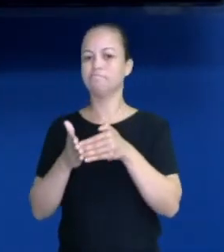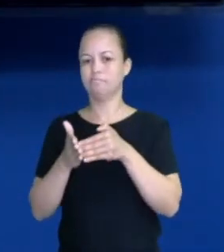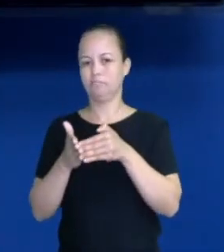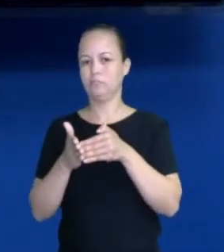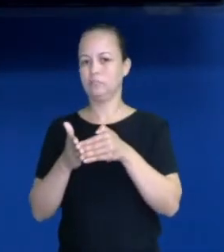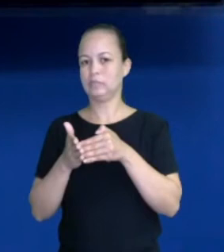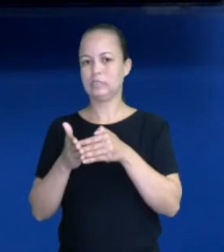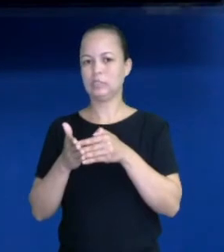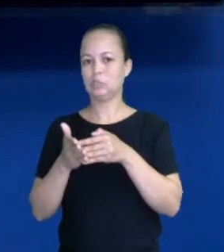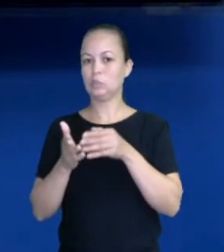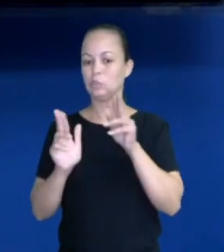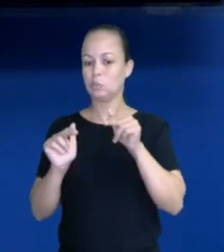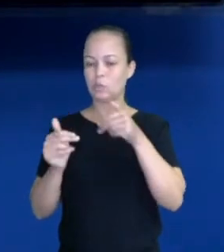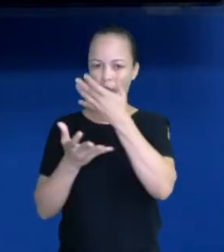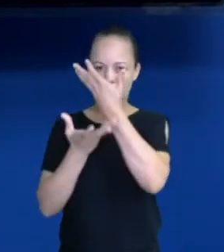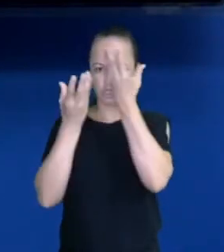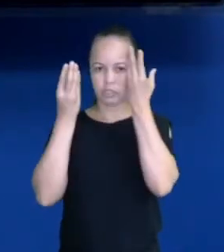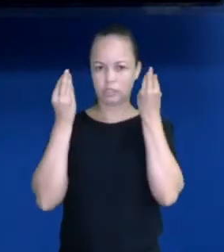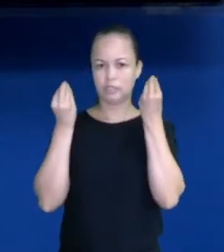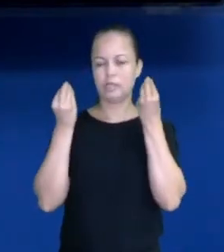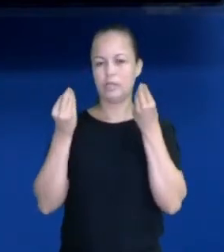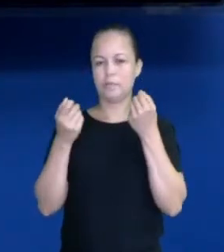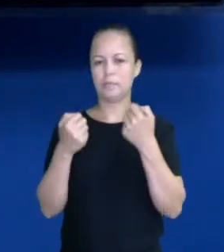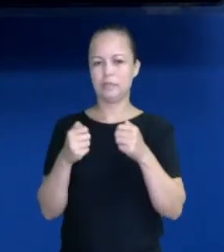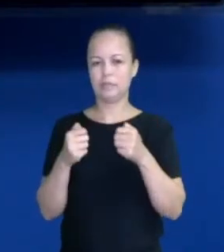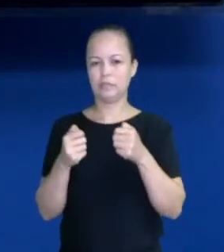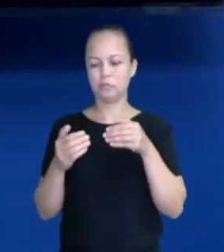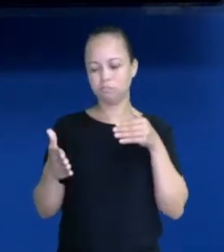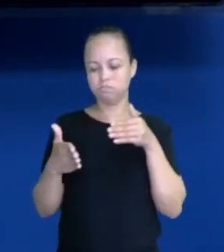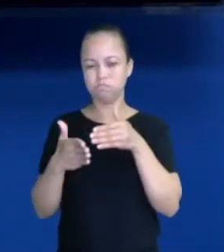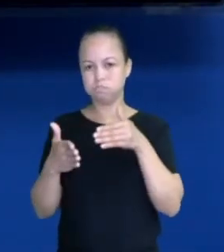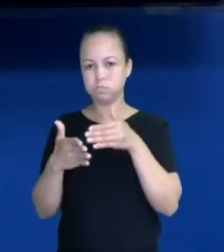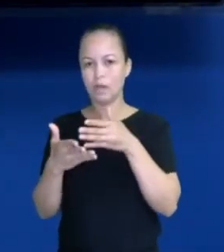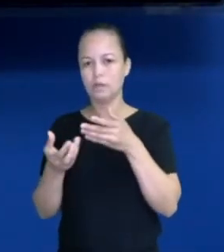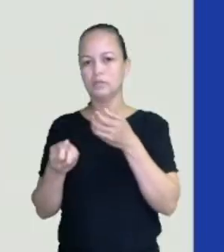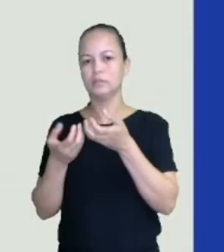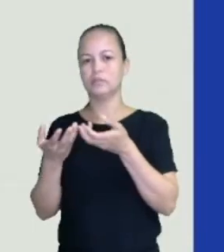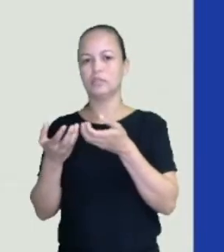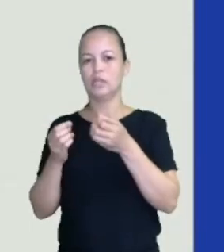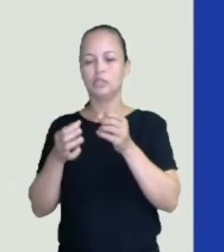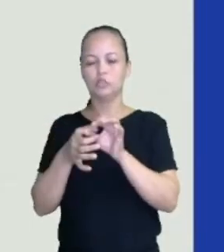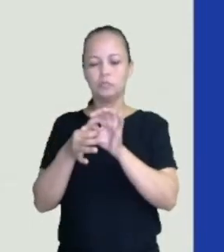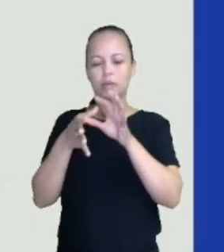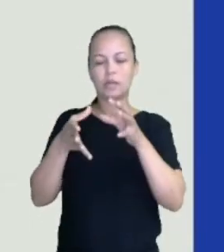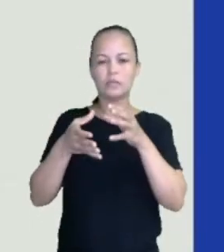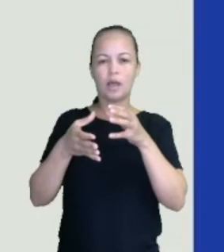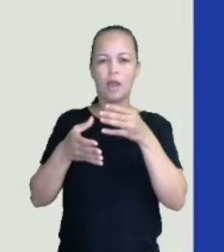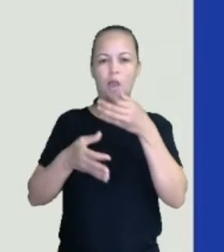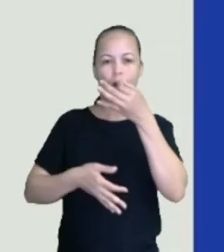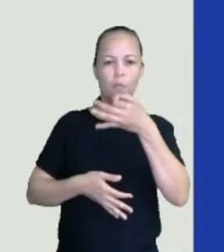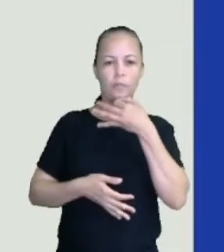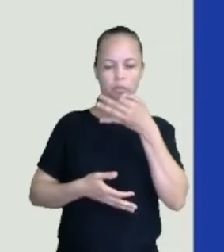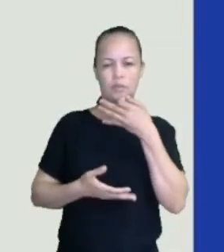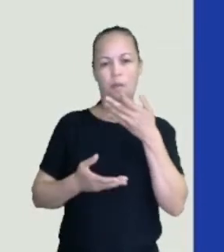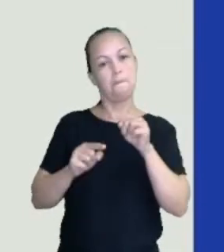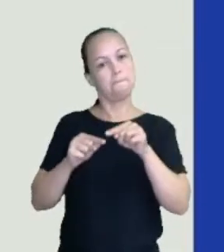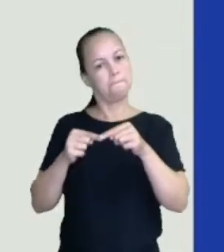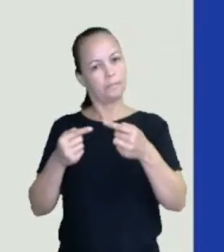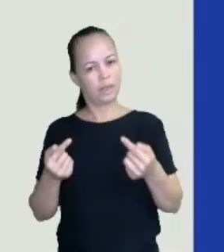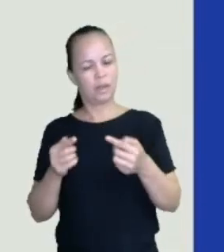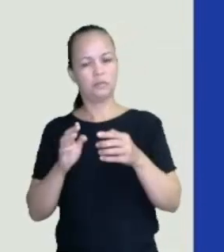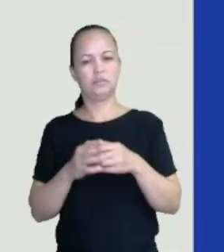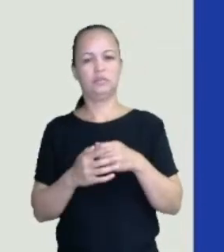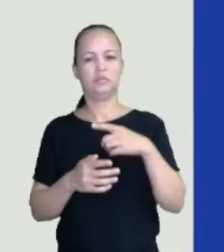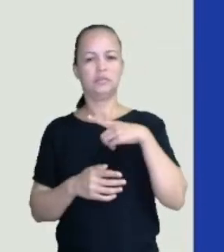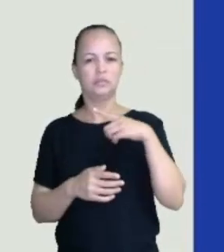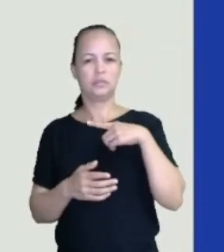Não devemos esquecer. A gente não pode ter interferência ao expressar a nossa opinião, mas a gente